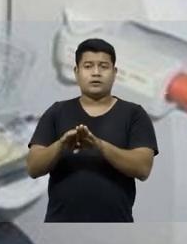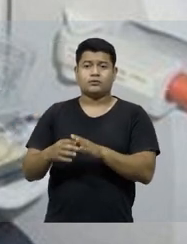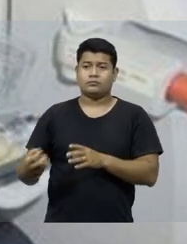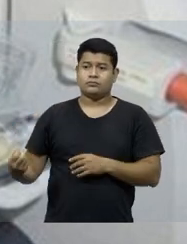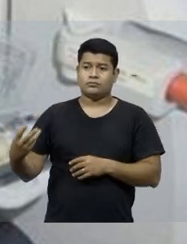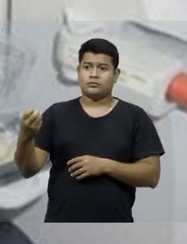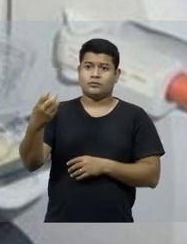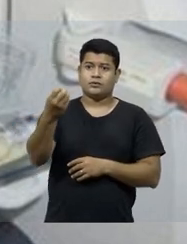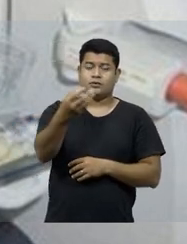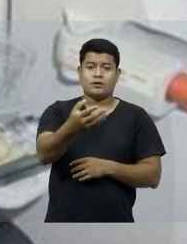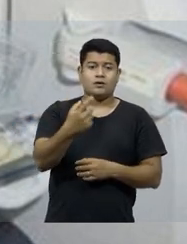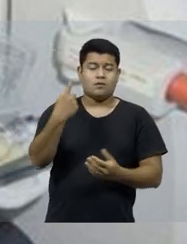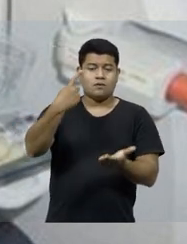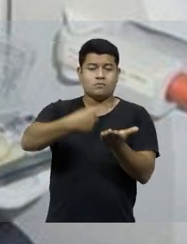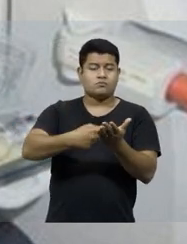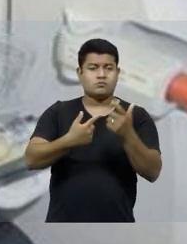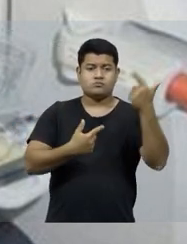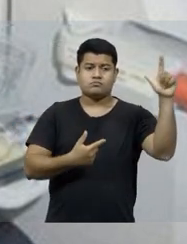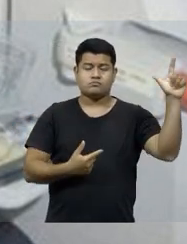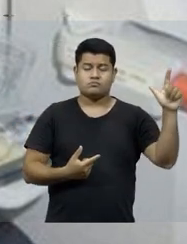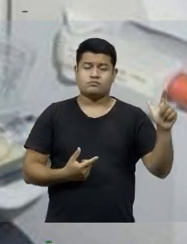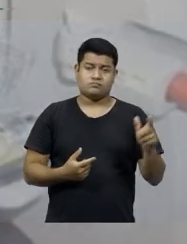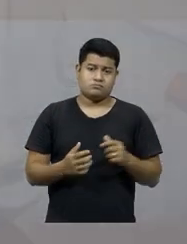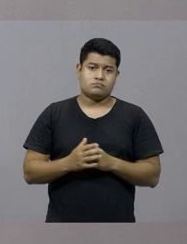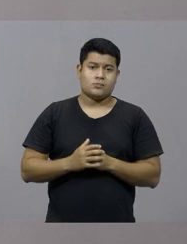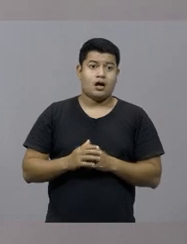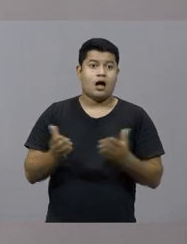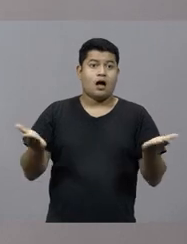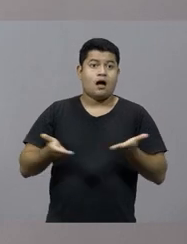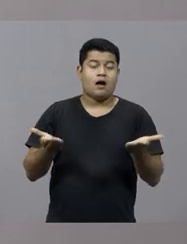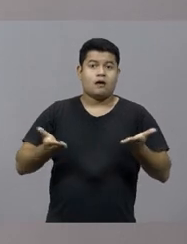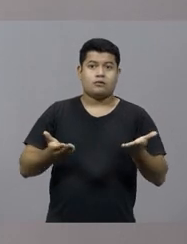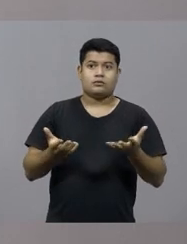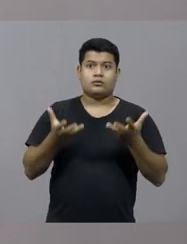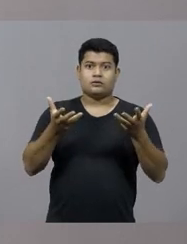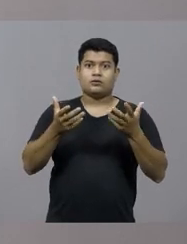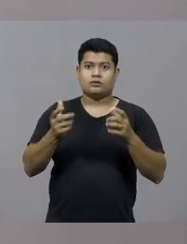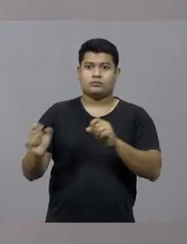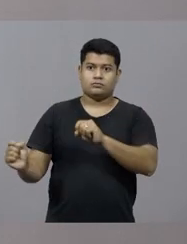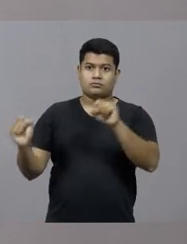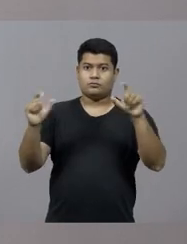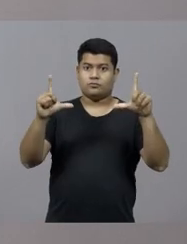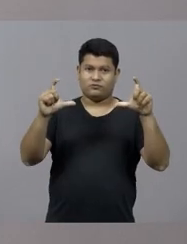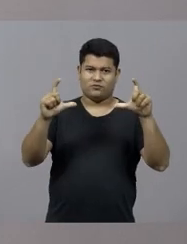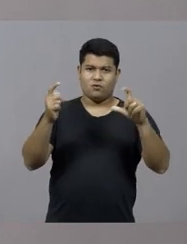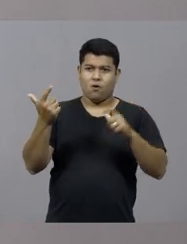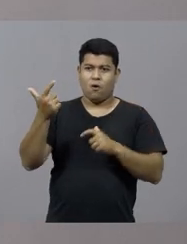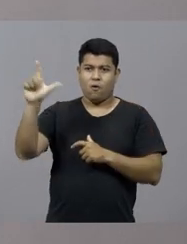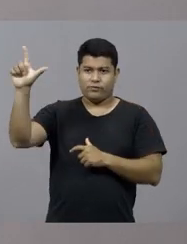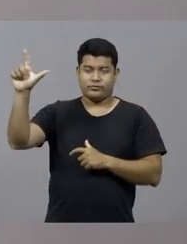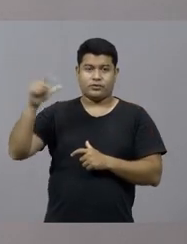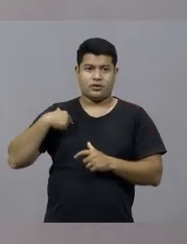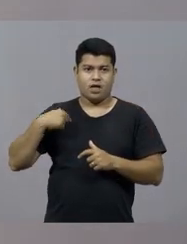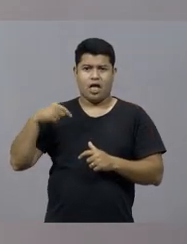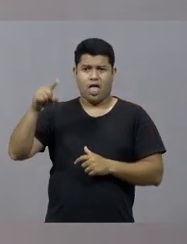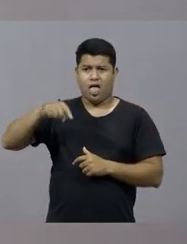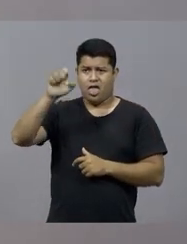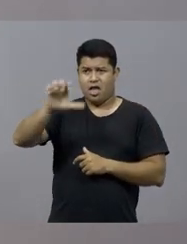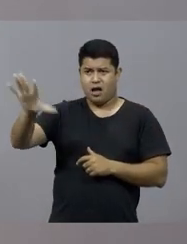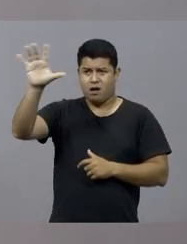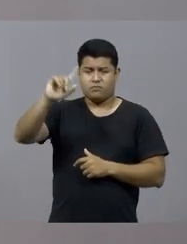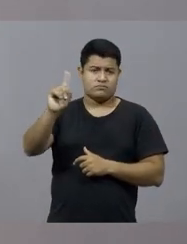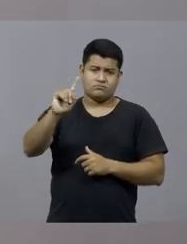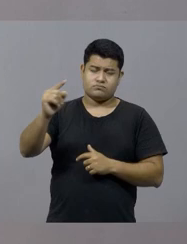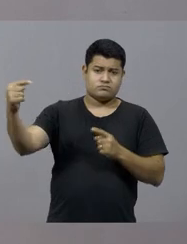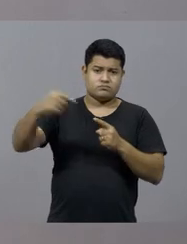um compromisso. Agora, senhoras e senhores, quero mostrar mais uma imagem para os senhores, não é na Europa. Na